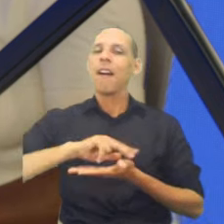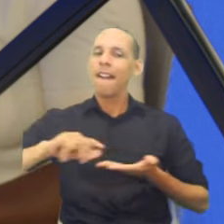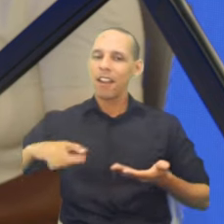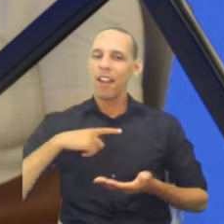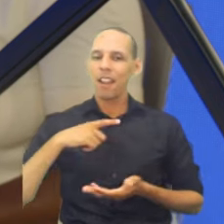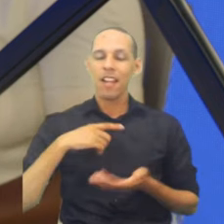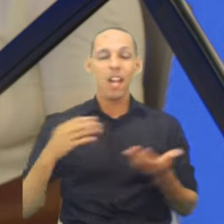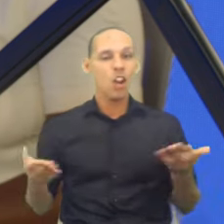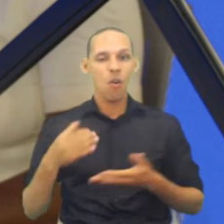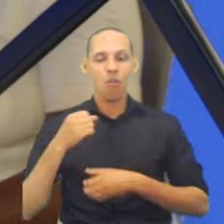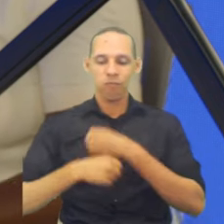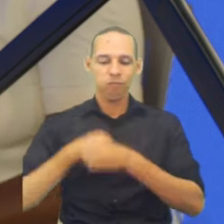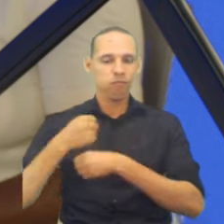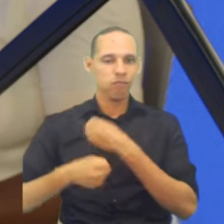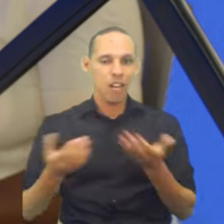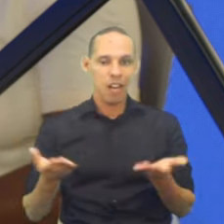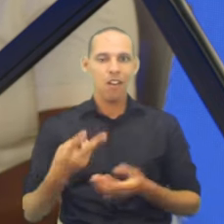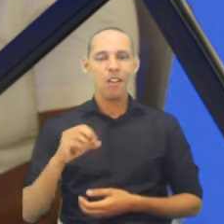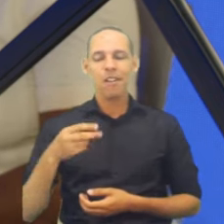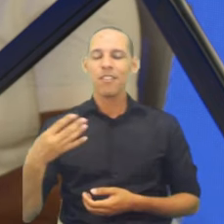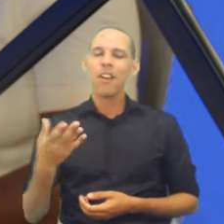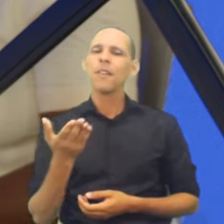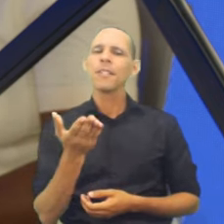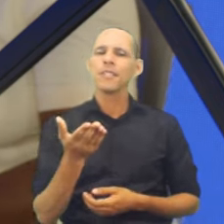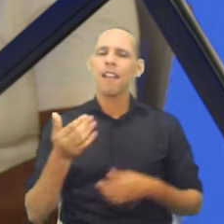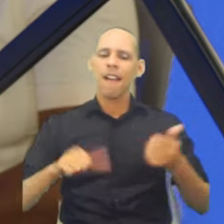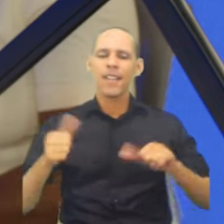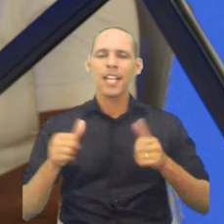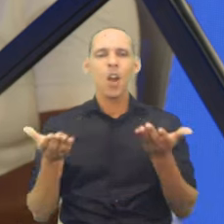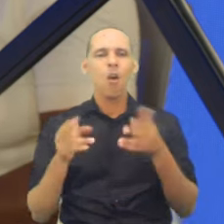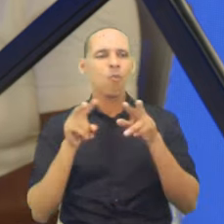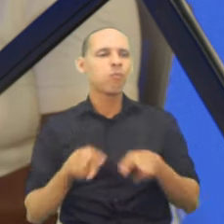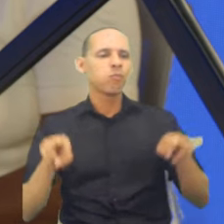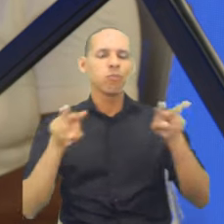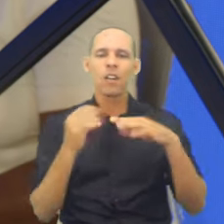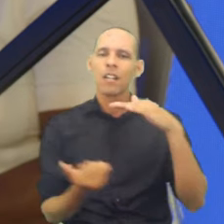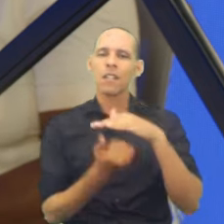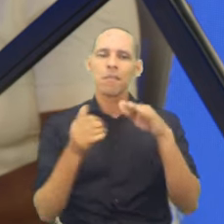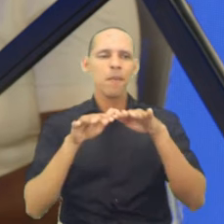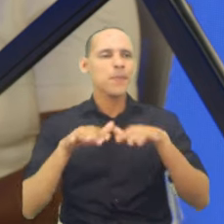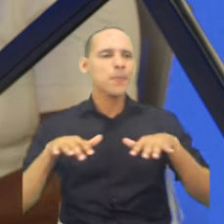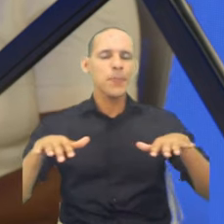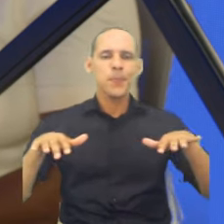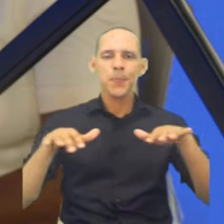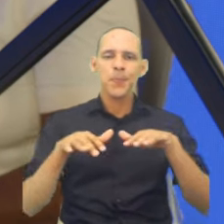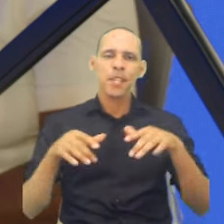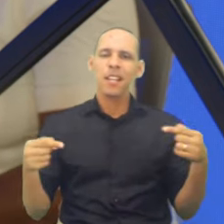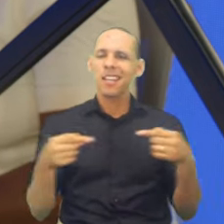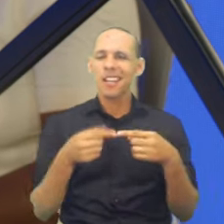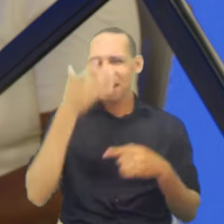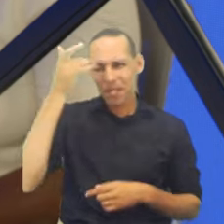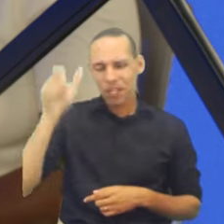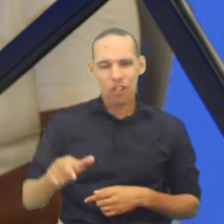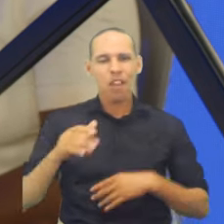em 2024 queria te perguntar como é que você ali o cenário das empresas em relação à pessoa com